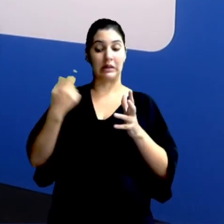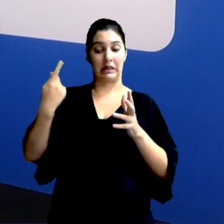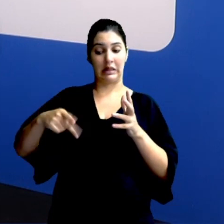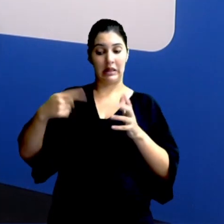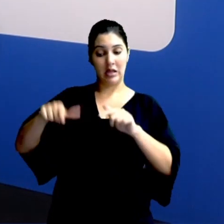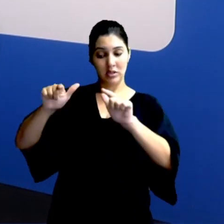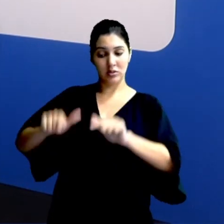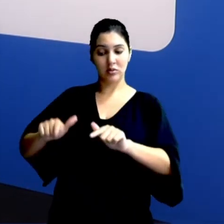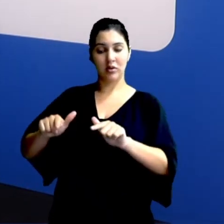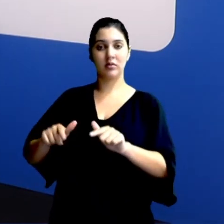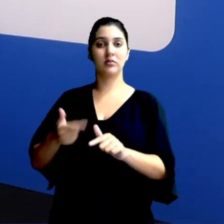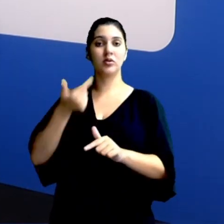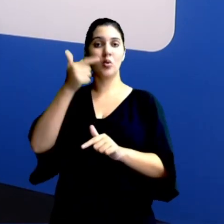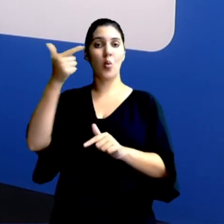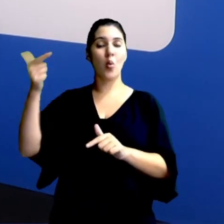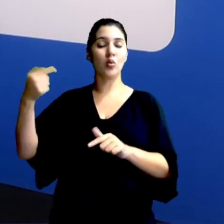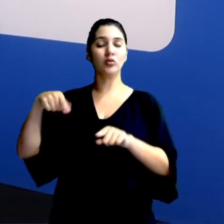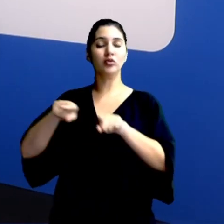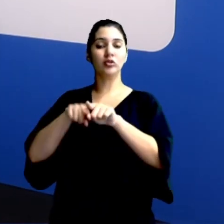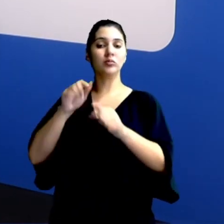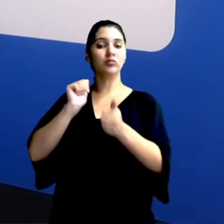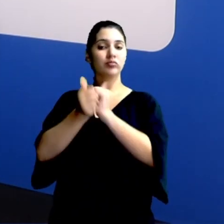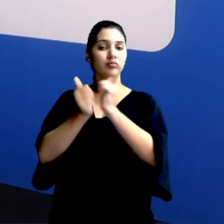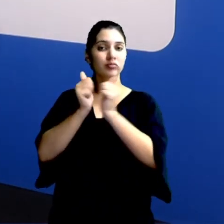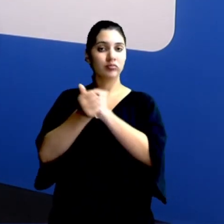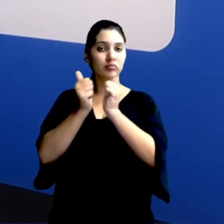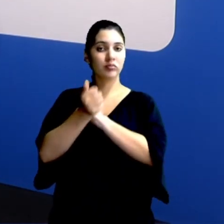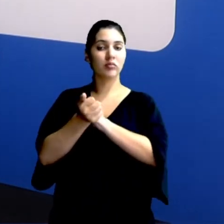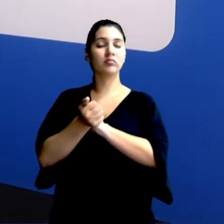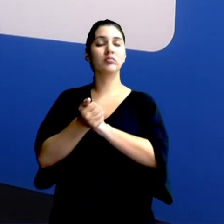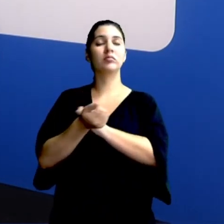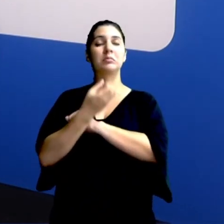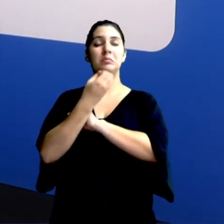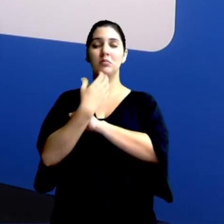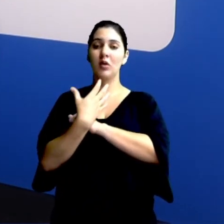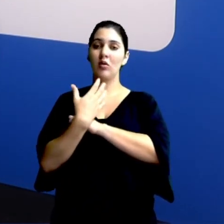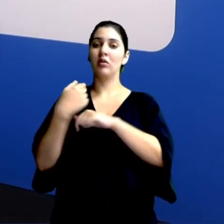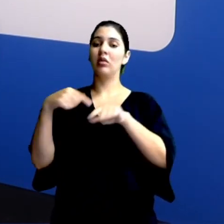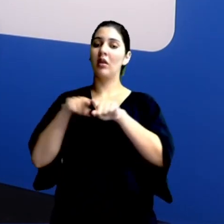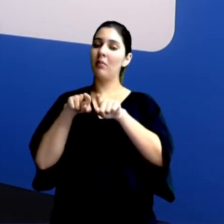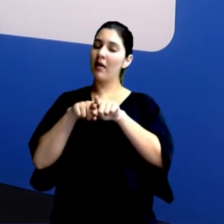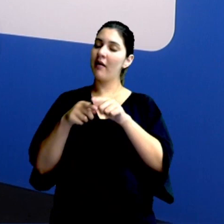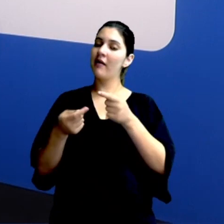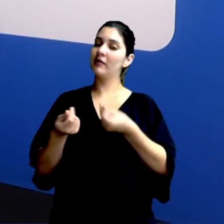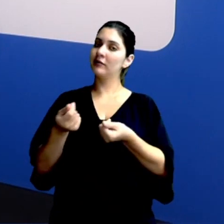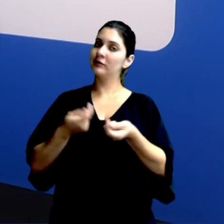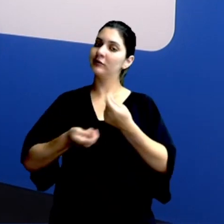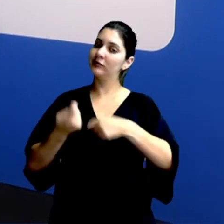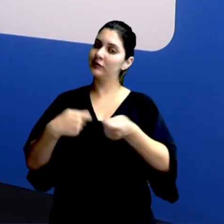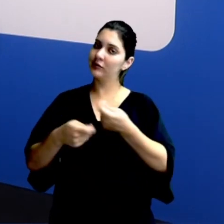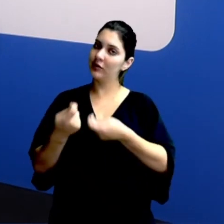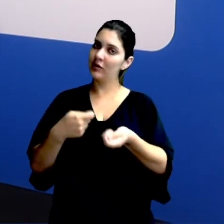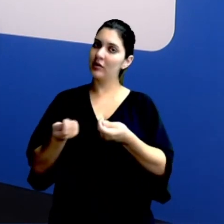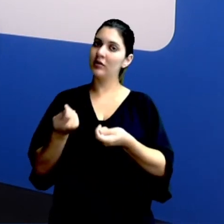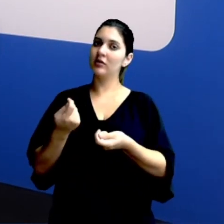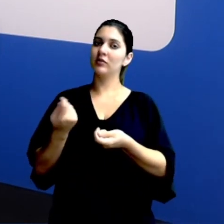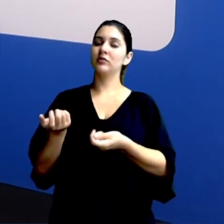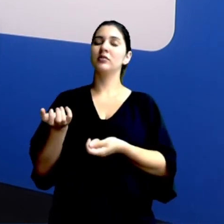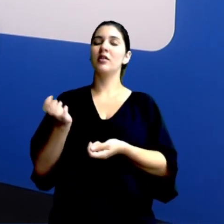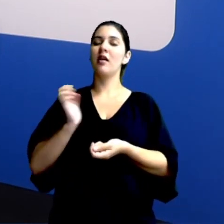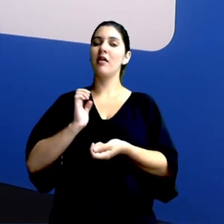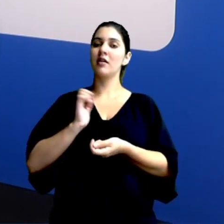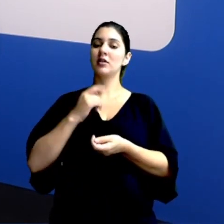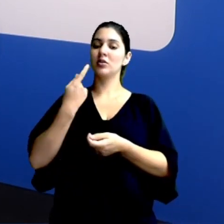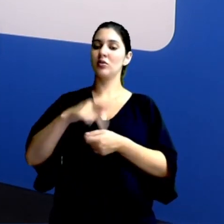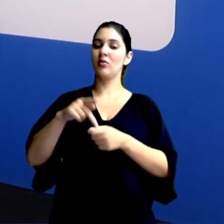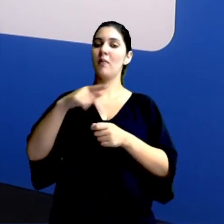região, como outros eventos esportivos também, que tem graças a grandes investimentos que são provenientes até da riqueza do petróleo.